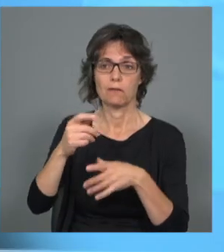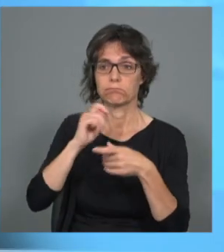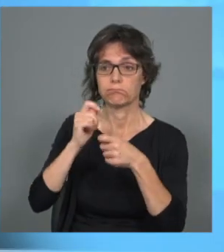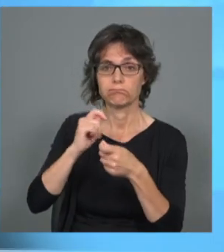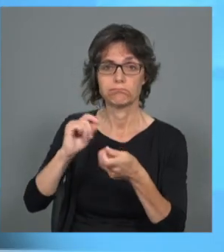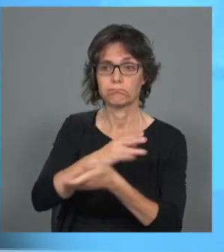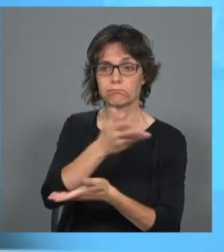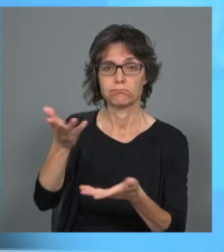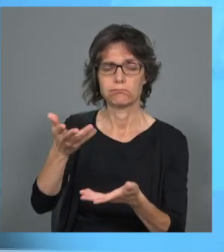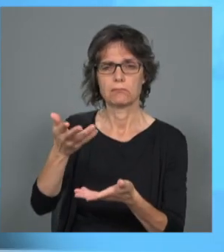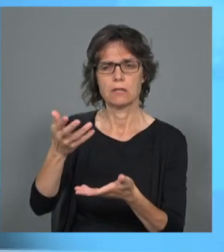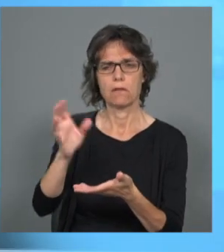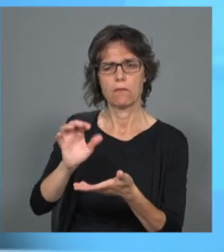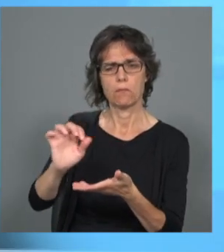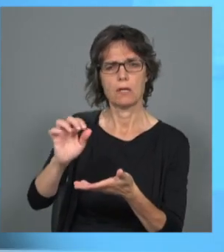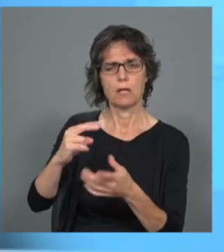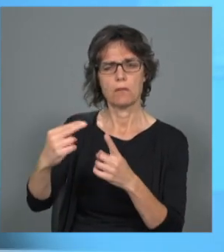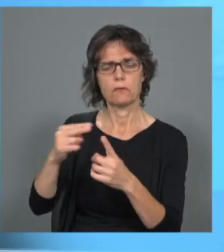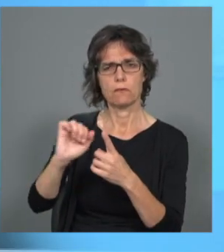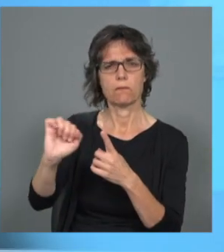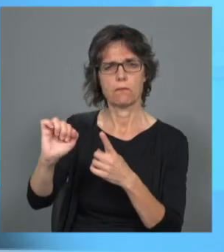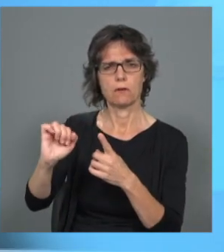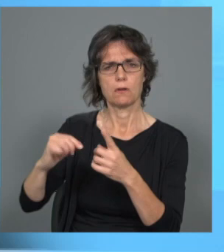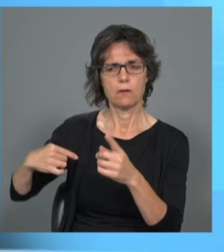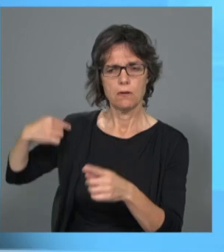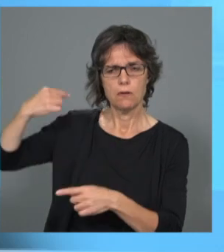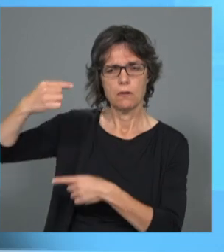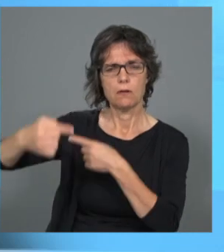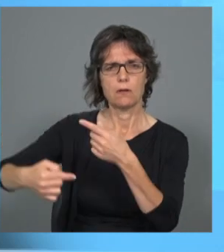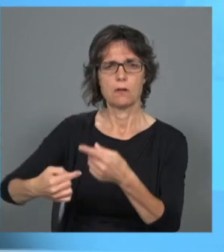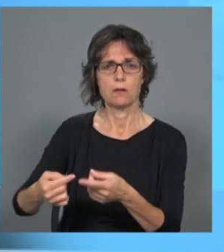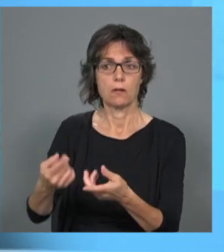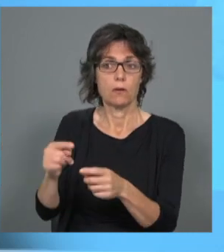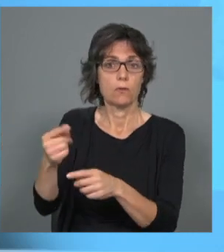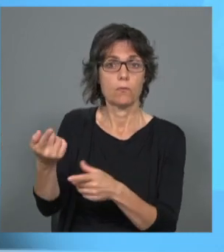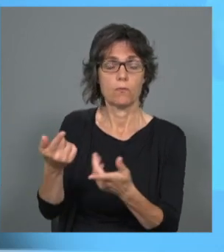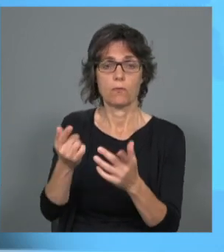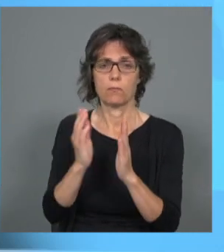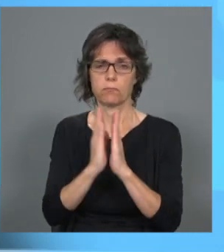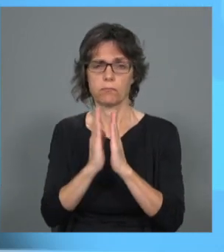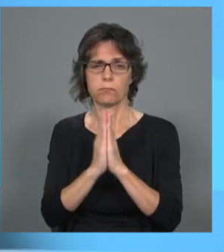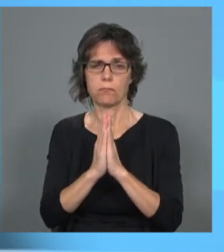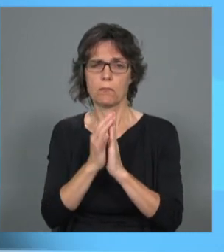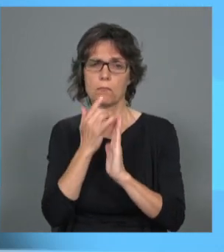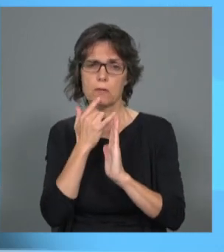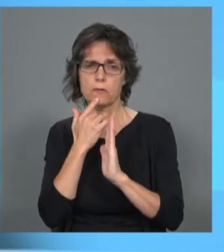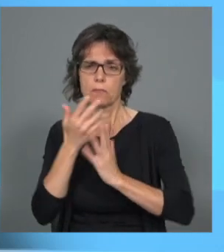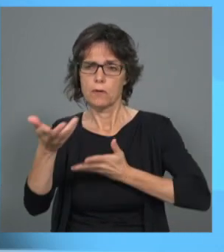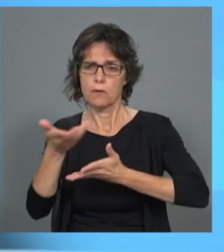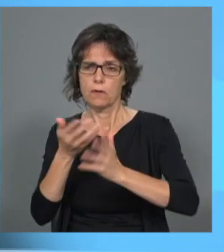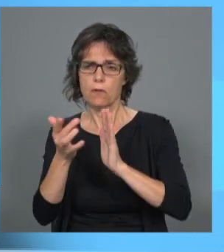outra geração em relação à forma da Igreja comunicar, da Igreja estabelecer este